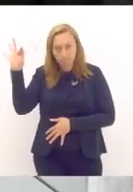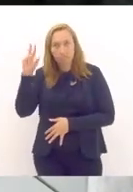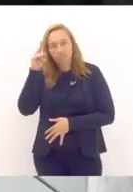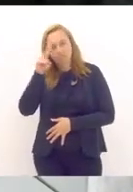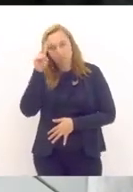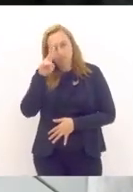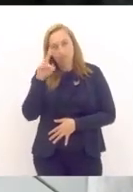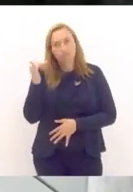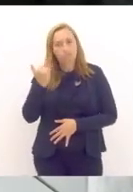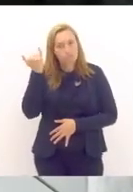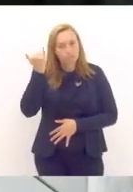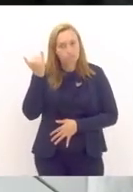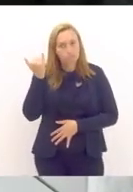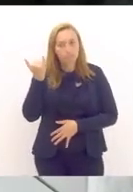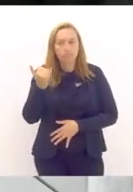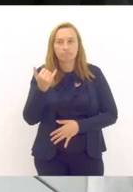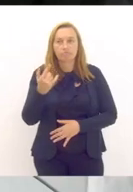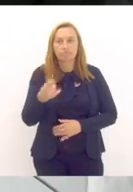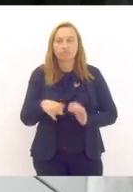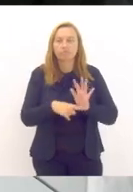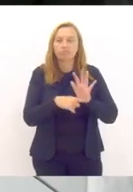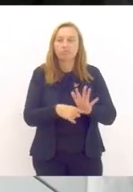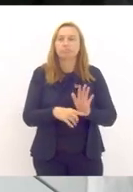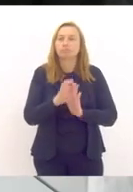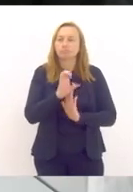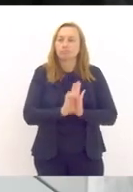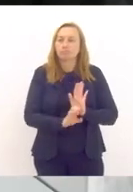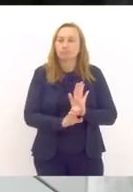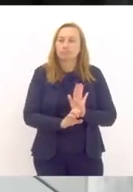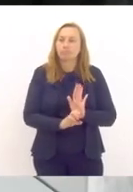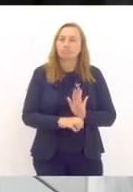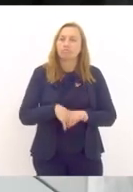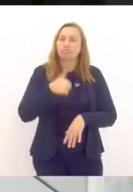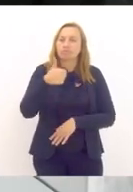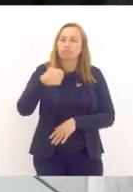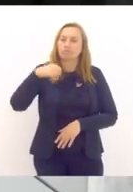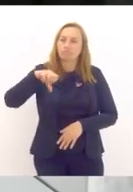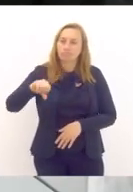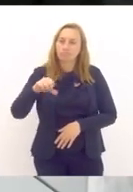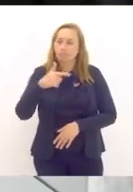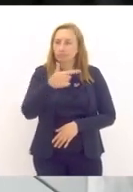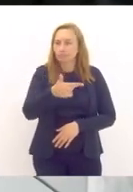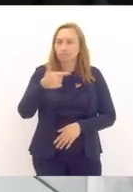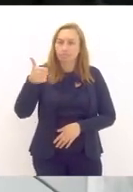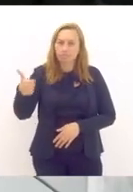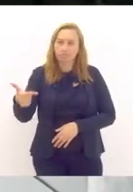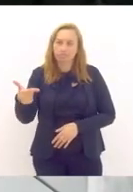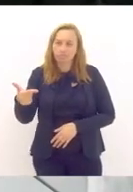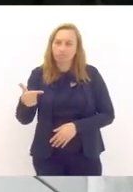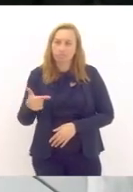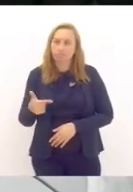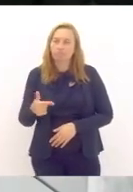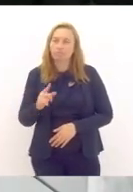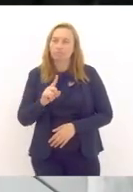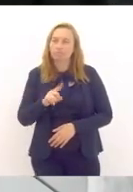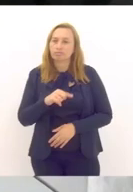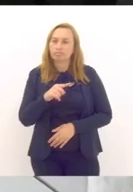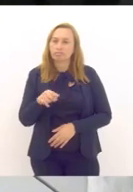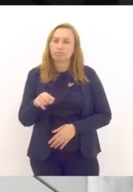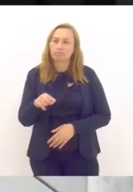lembrar, foram beneficiados pela Emenda Constitucional 119, de 2022, que isentou